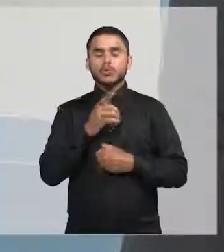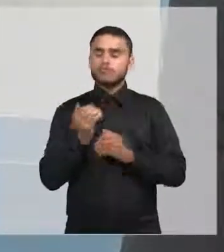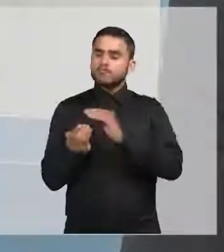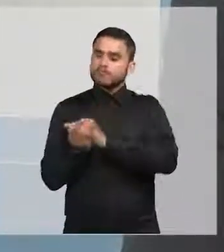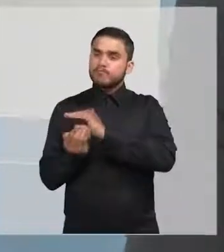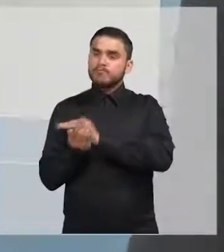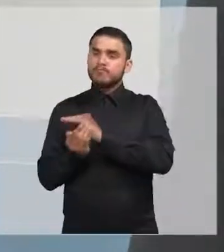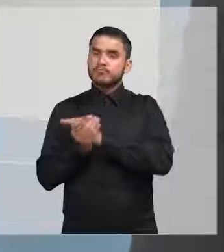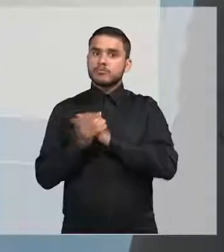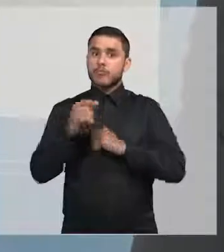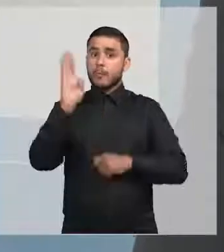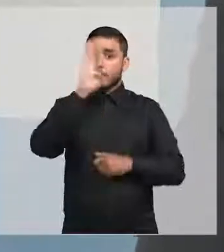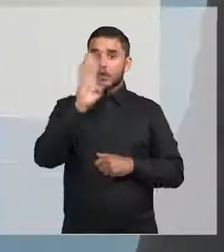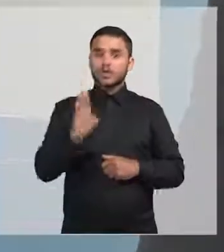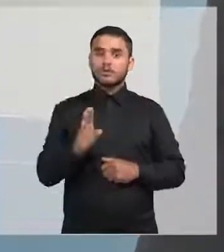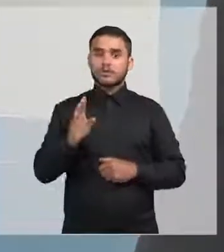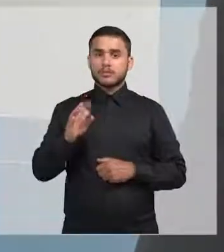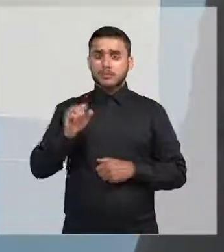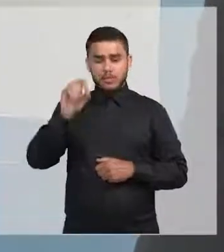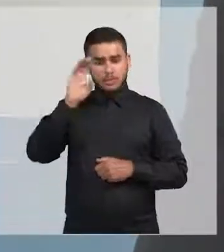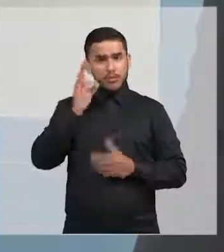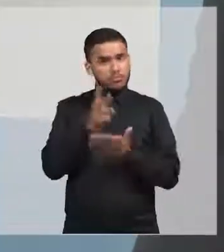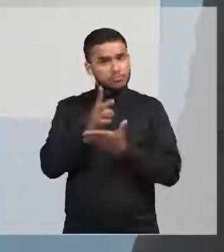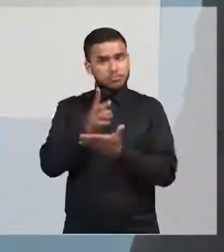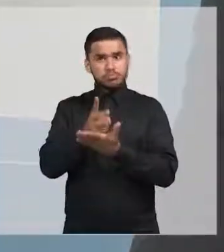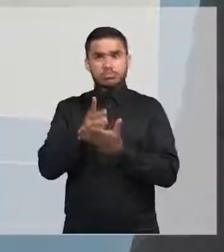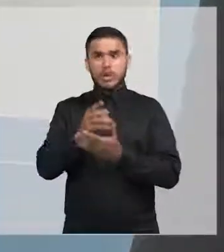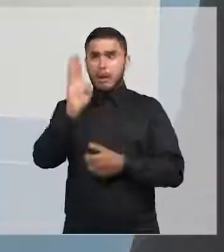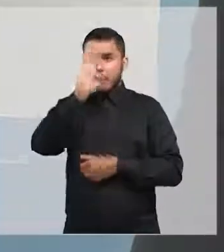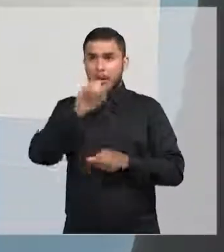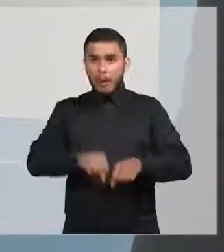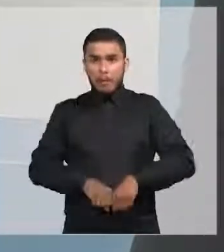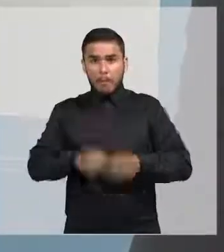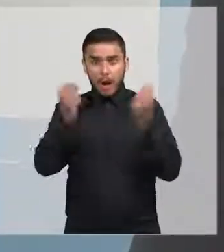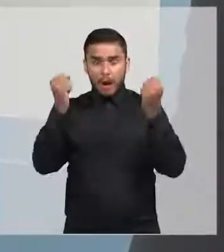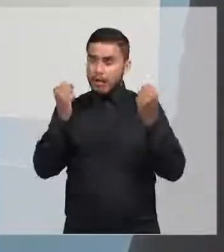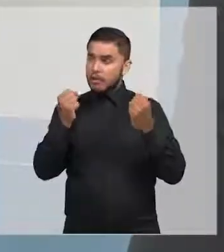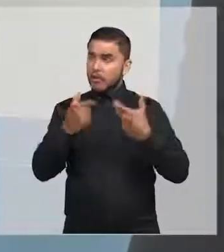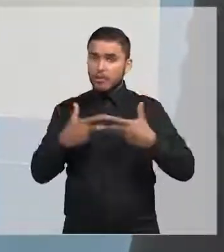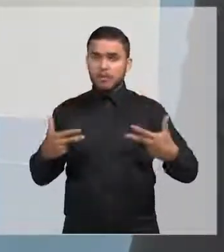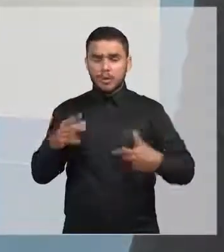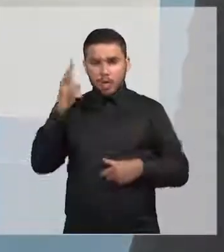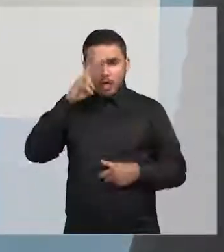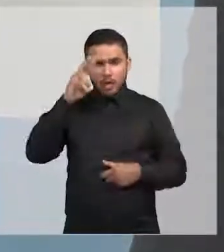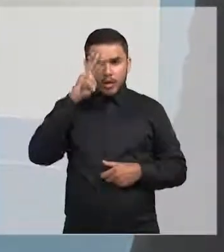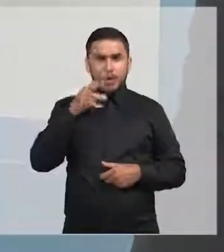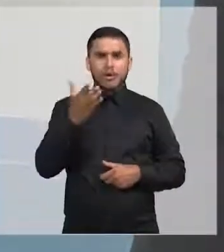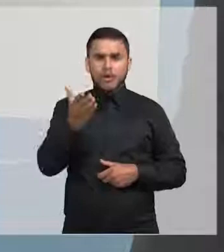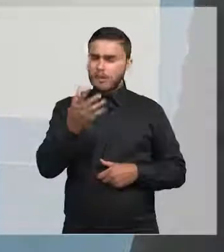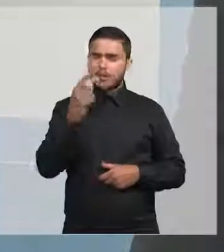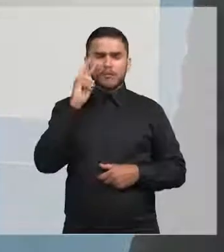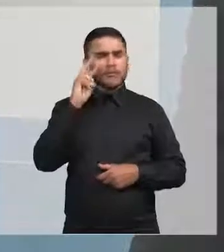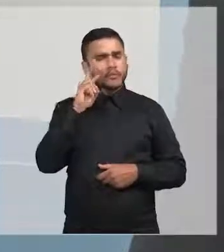que o Brasil não quebre. Porque senão o Brasil já tinha quebrado. Por quê? Porque pode investir. Eu ouvi o Paulo Guedes dizer anteontem, pode vir